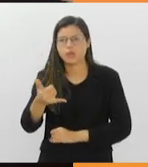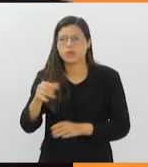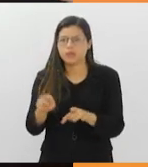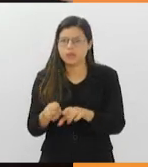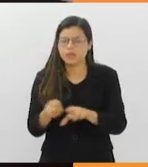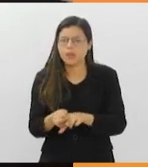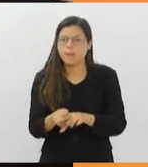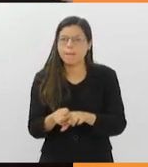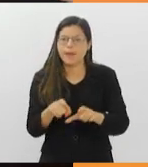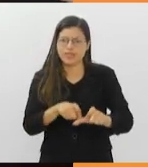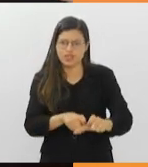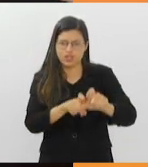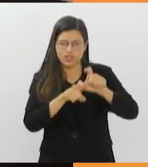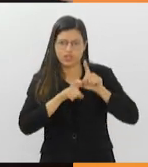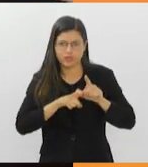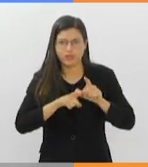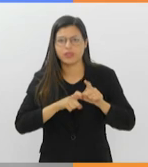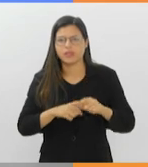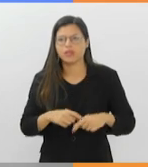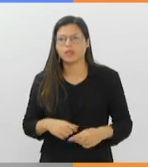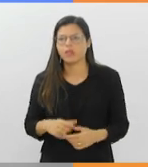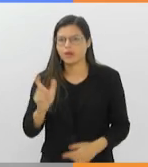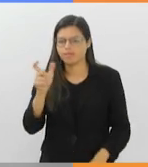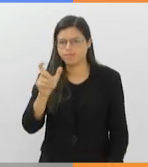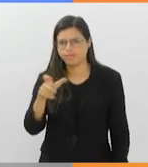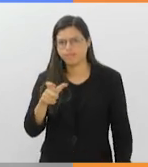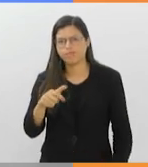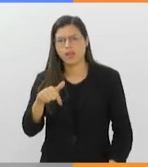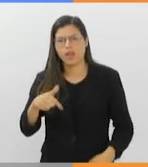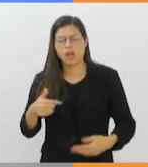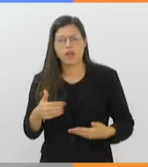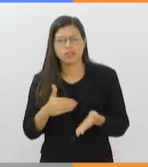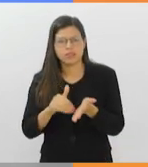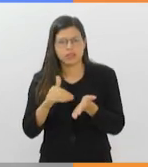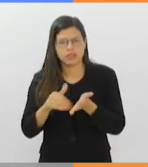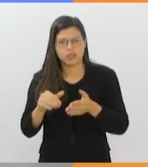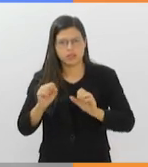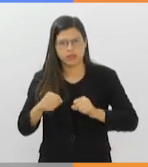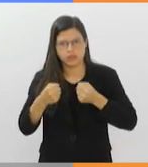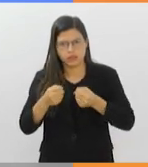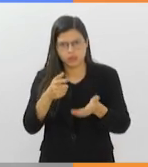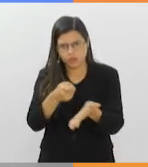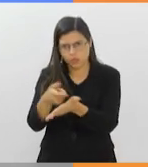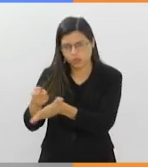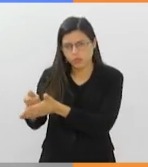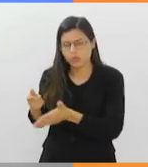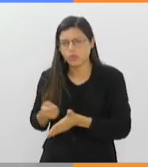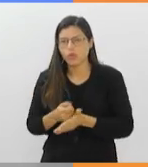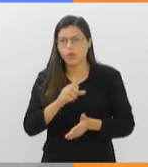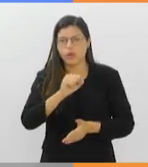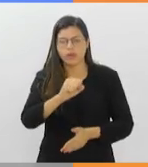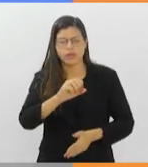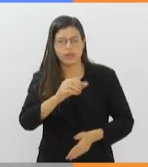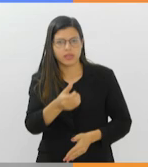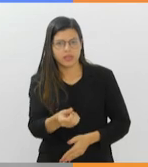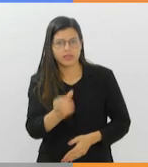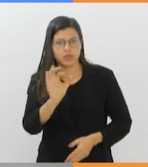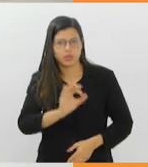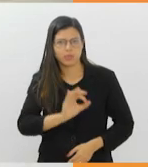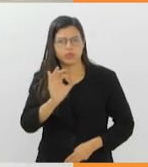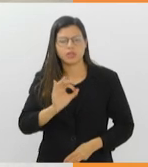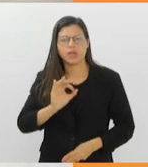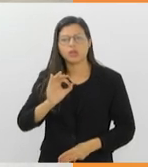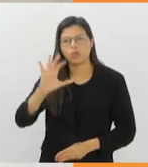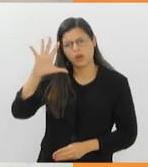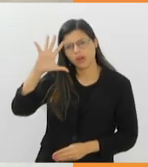empréstimos consignados e cartões de crédito. De acordo com a Secretaria de Defesa do Consumidor, 86% dos casos foram resolvidos.